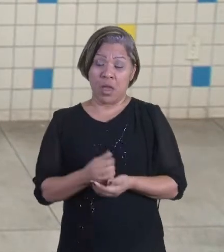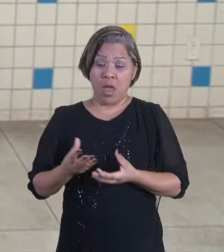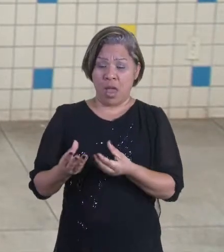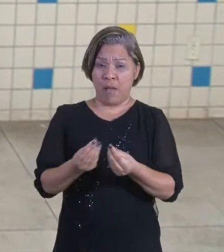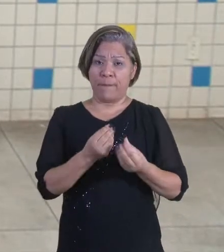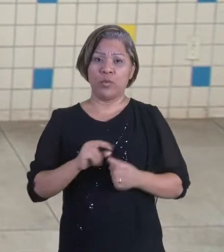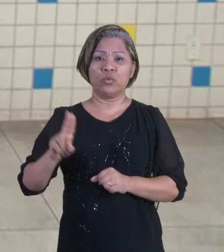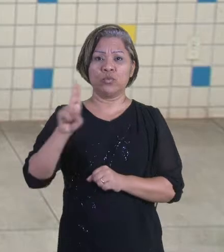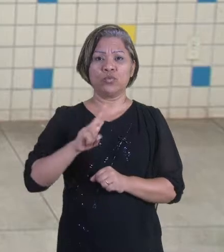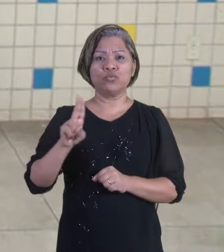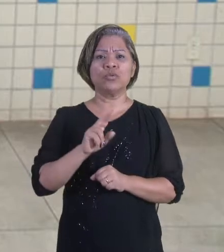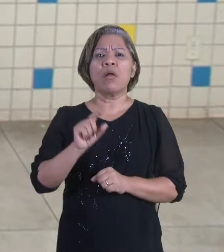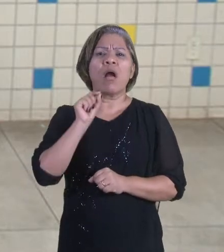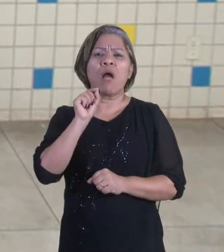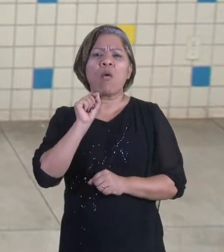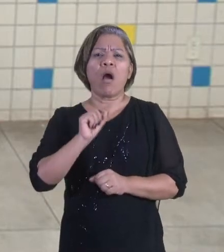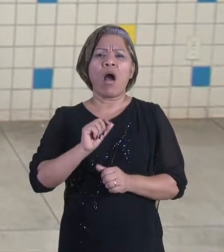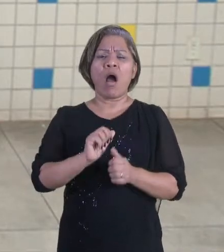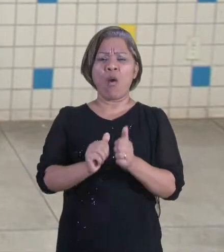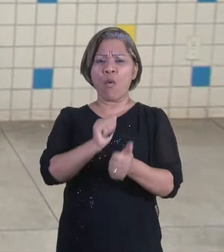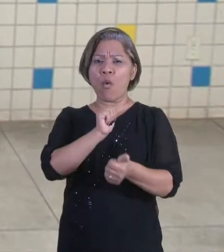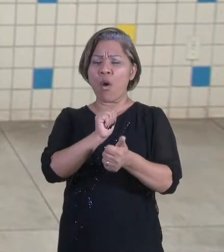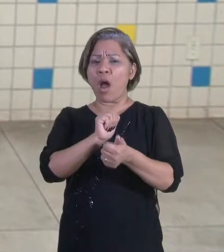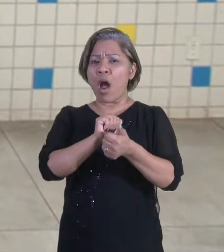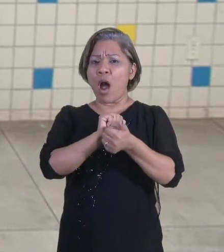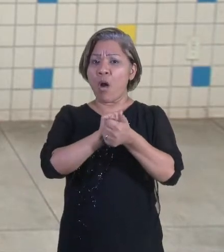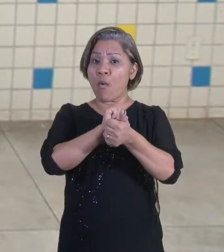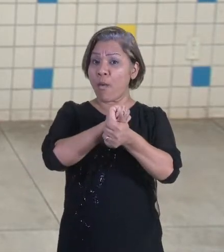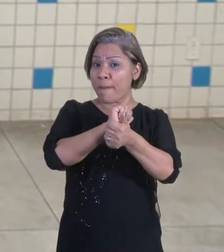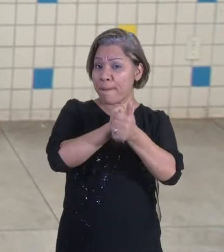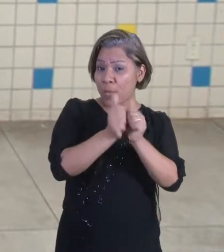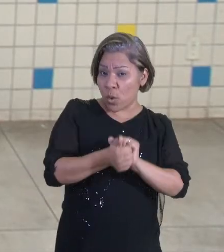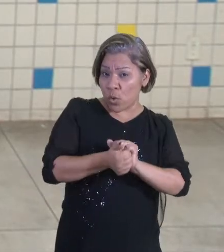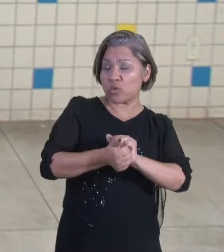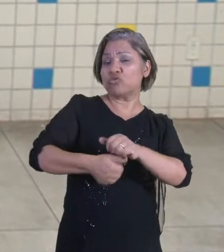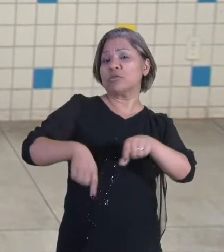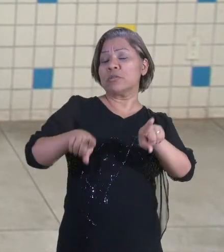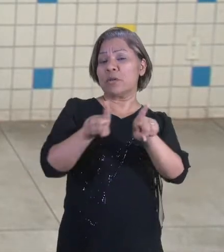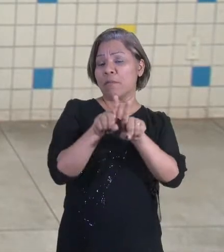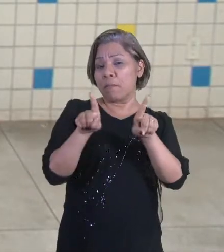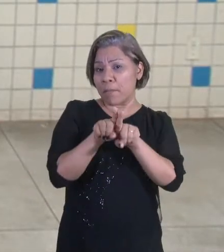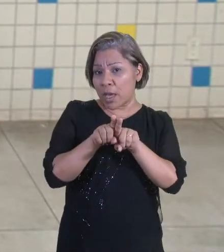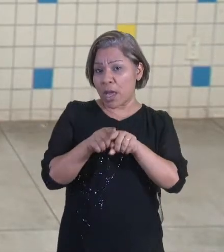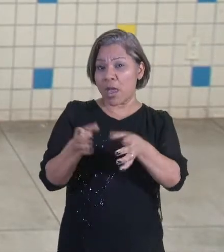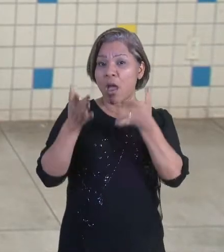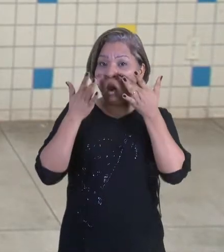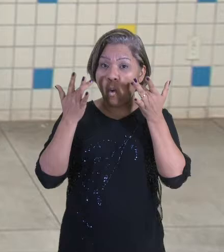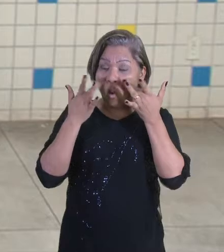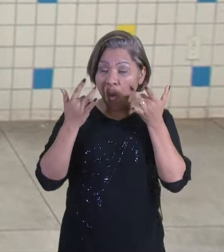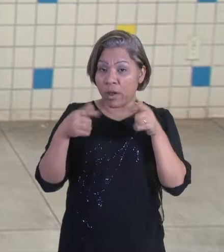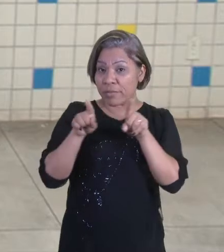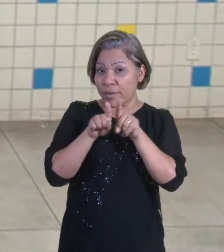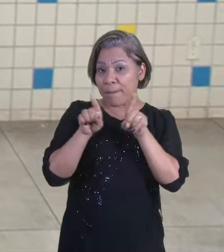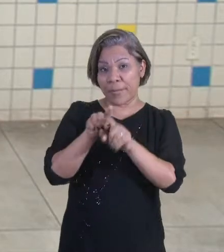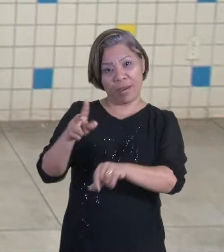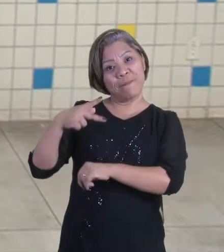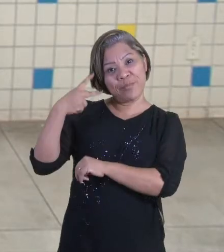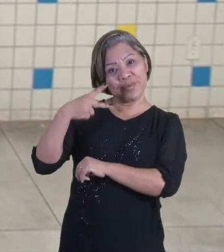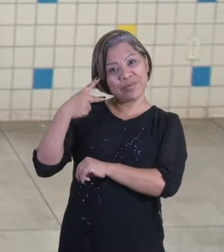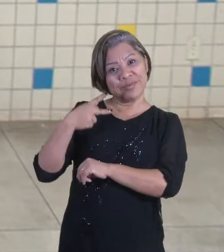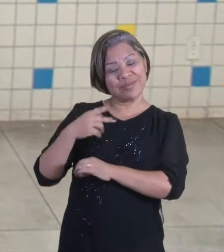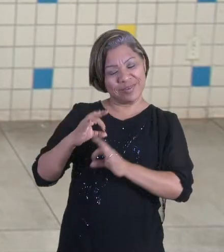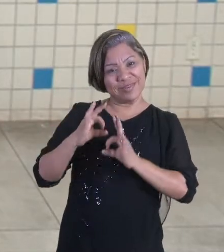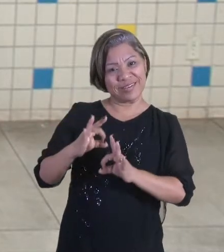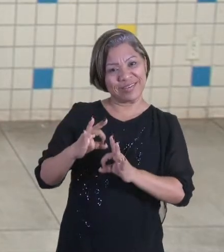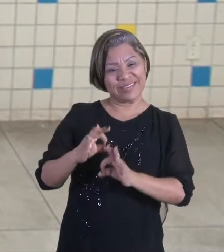o esporte, né? O meio artístico e muito também a política. Certinho?